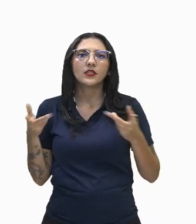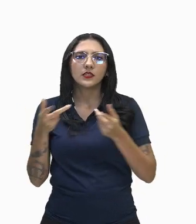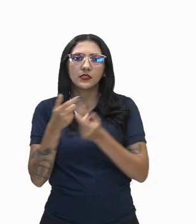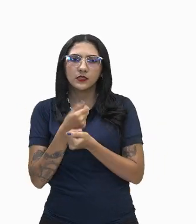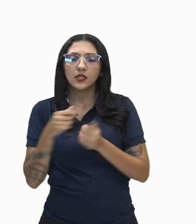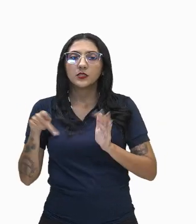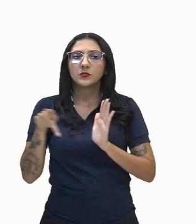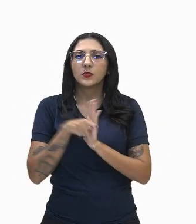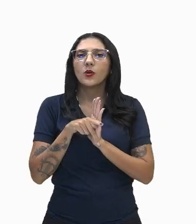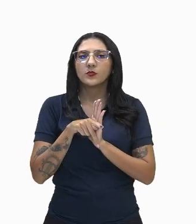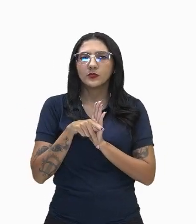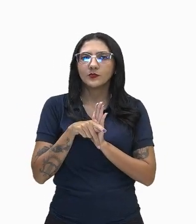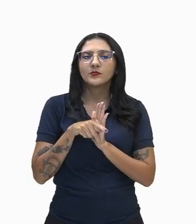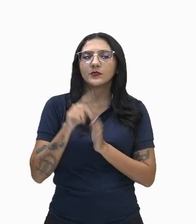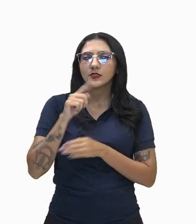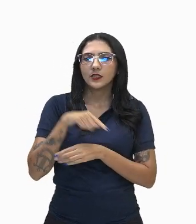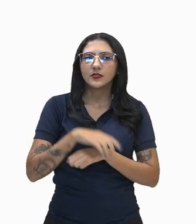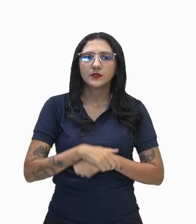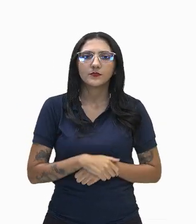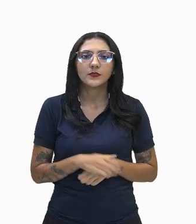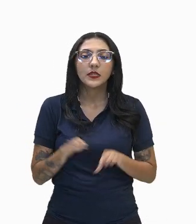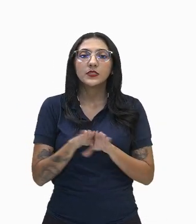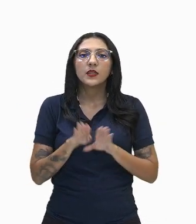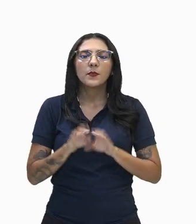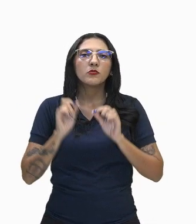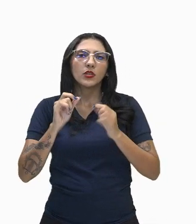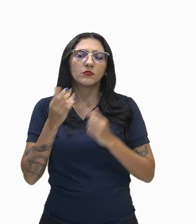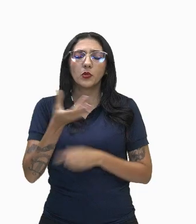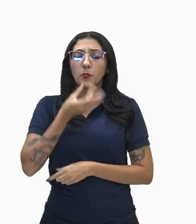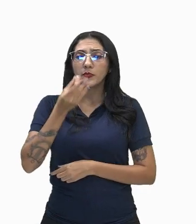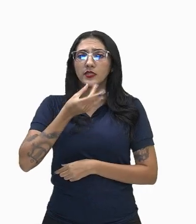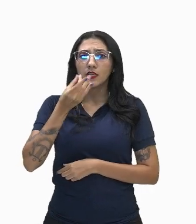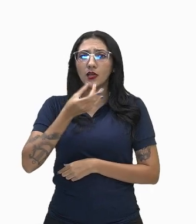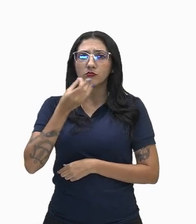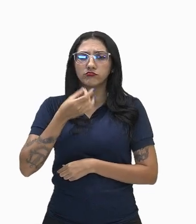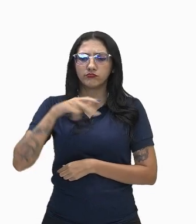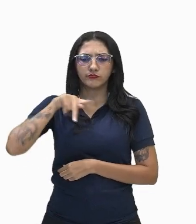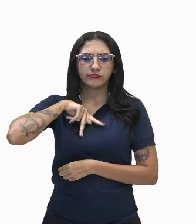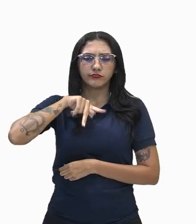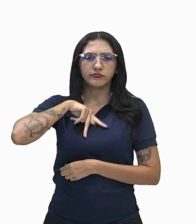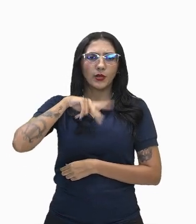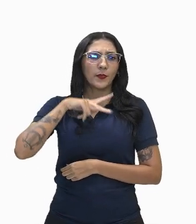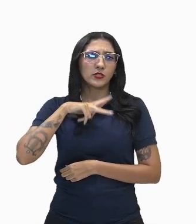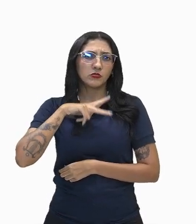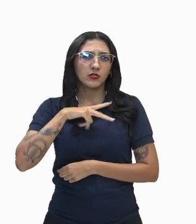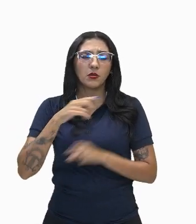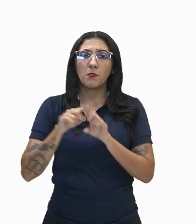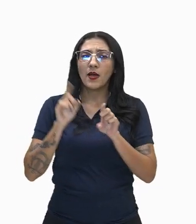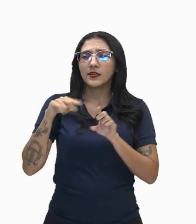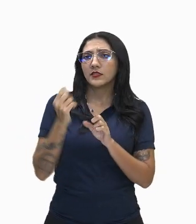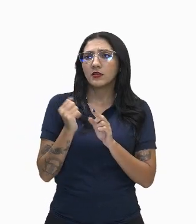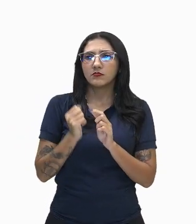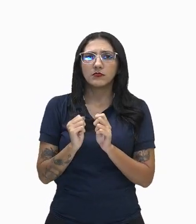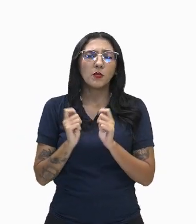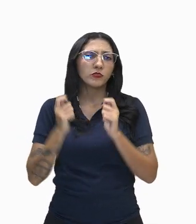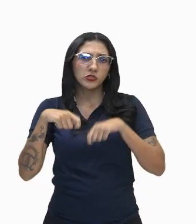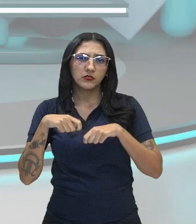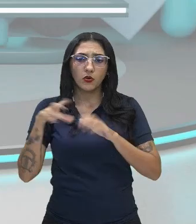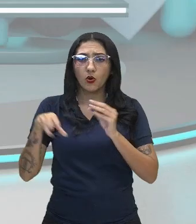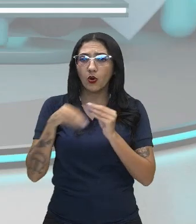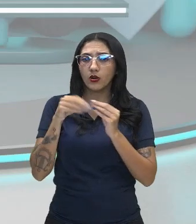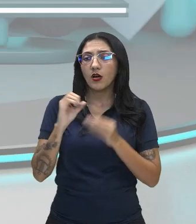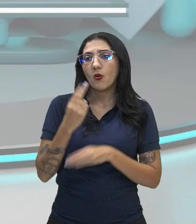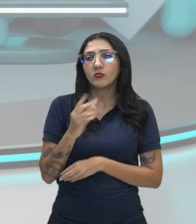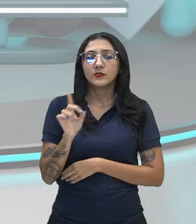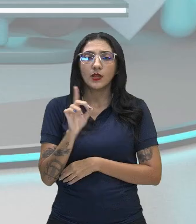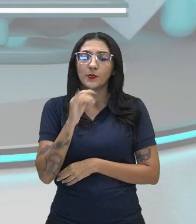Ou sensoriais, e as impressões pessoais que podem ser opcionais, eu posso colocar ou não. Vamos ver um